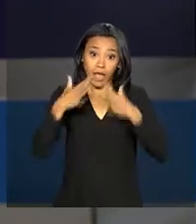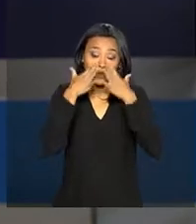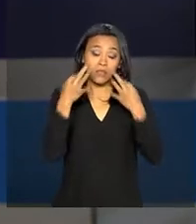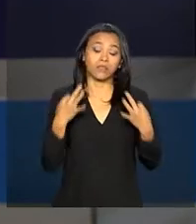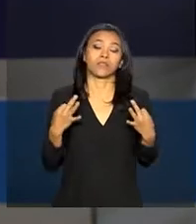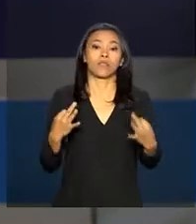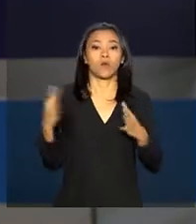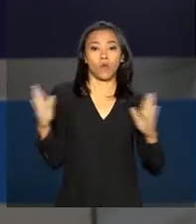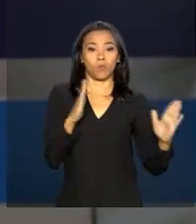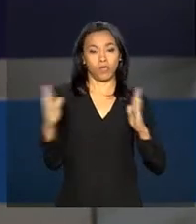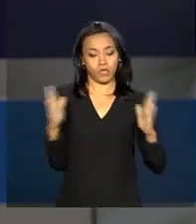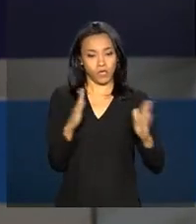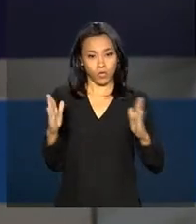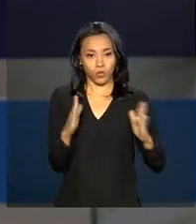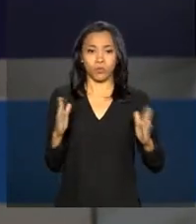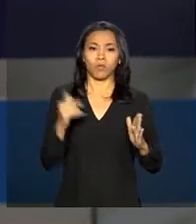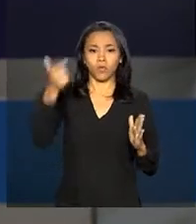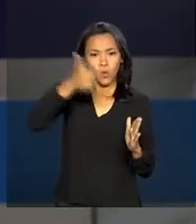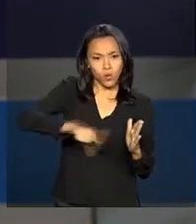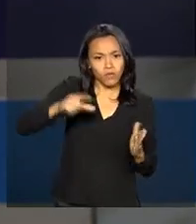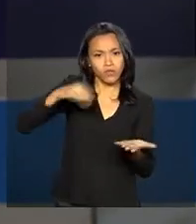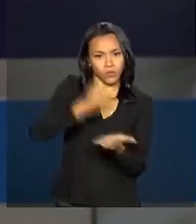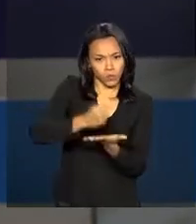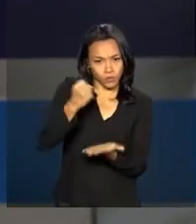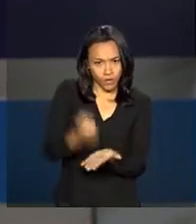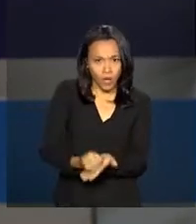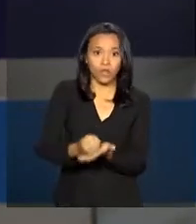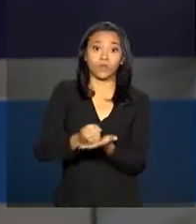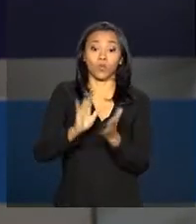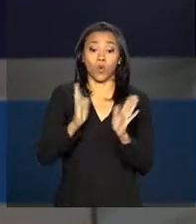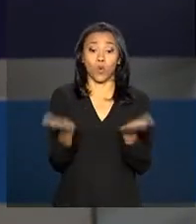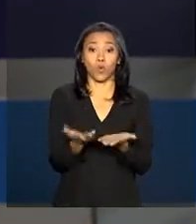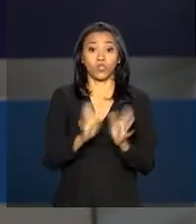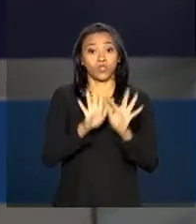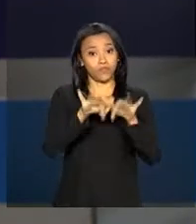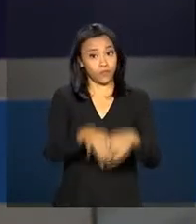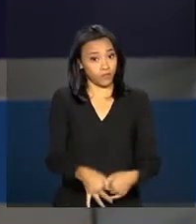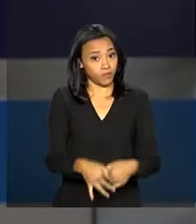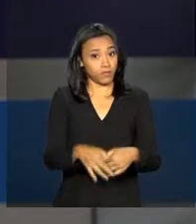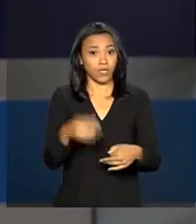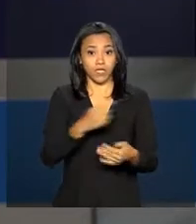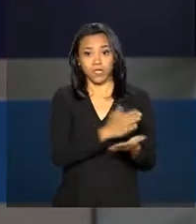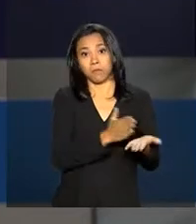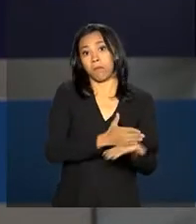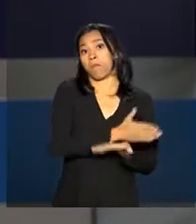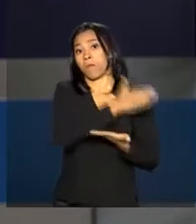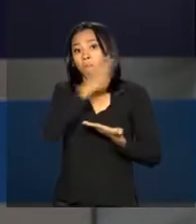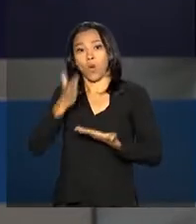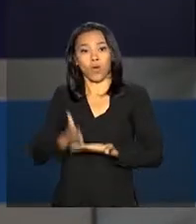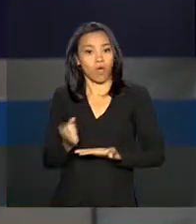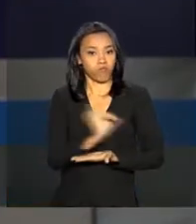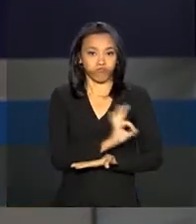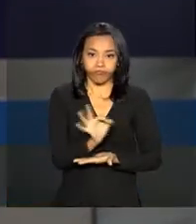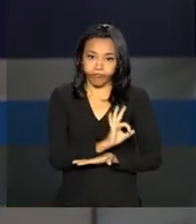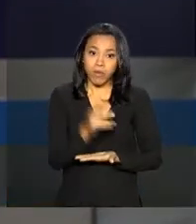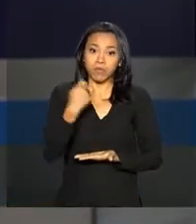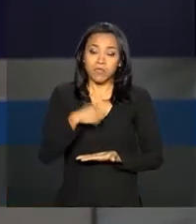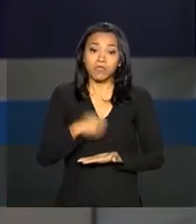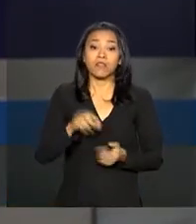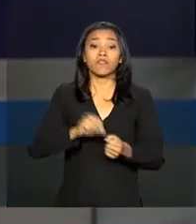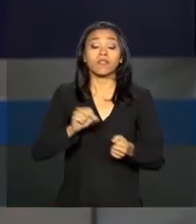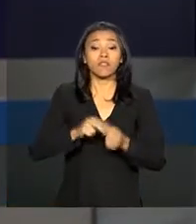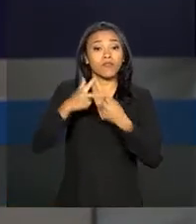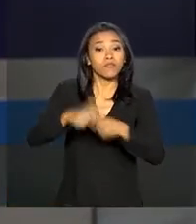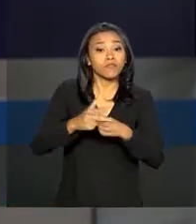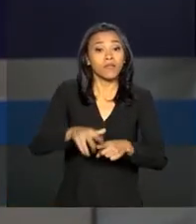atentos o prazo para renovação dos contratos acaba hoje e não deve ser prorrogado devem fazer o aditamento pelos